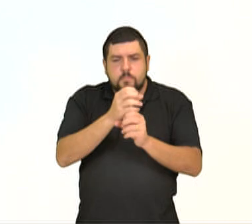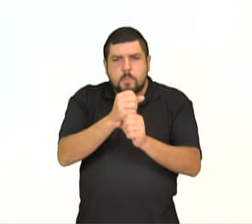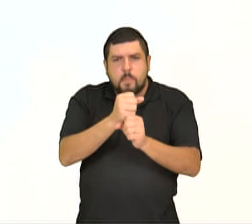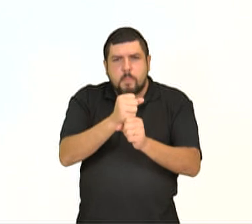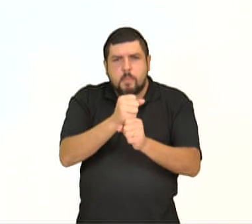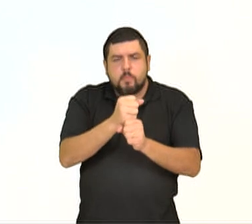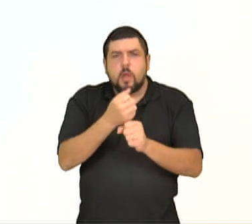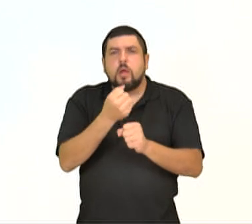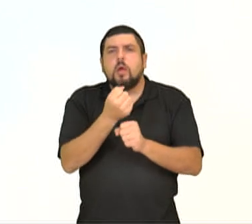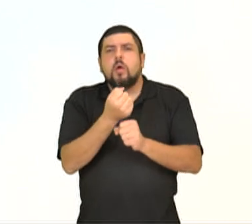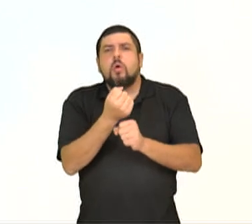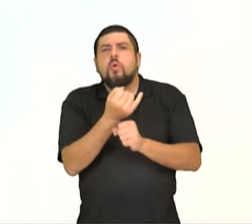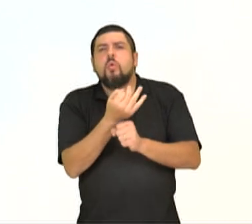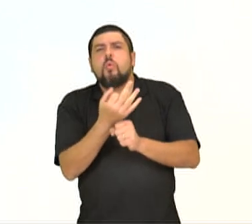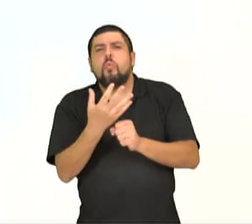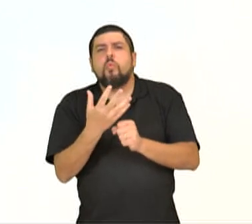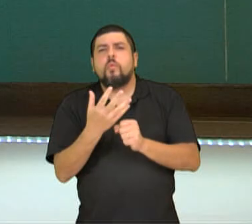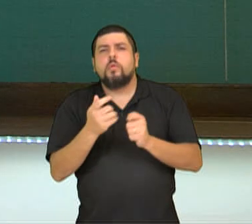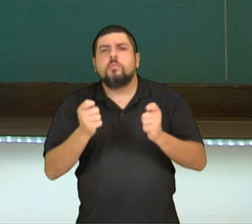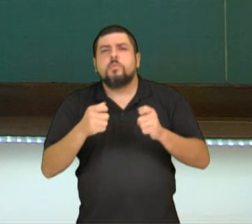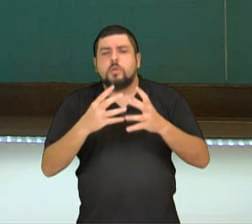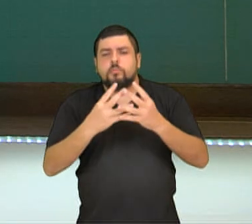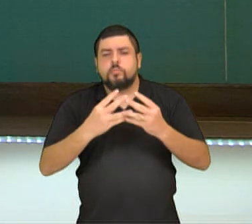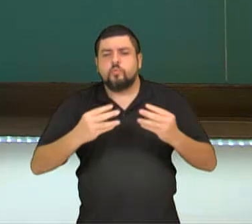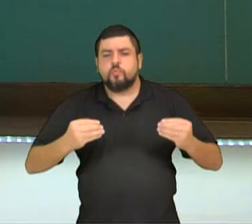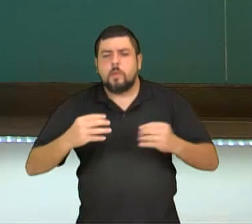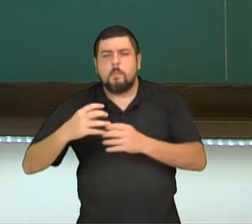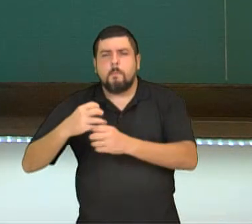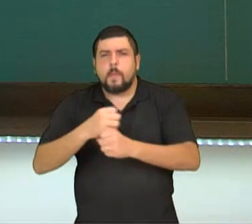necessária para se preparar uma solução diluída?